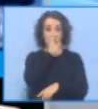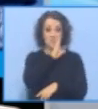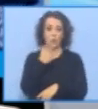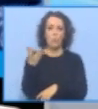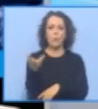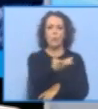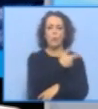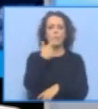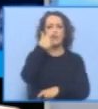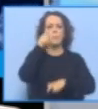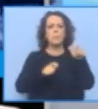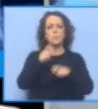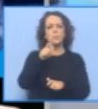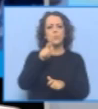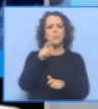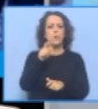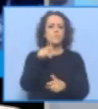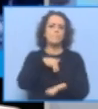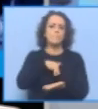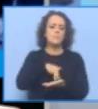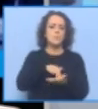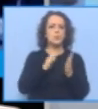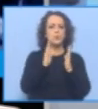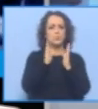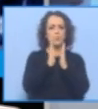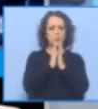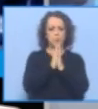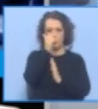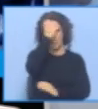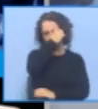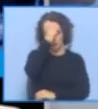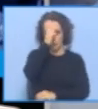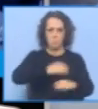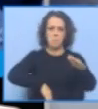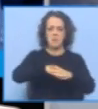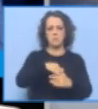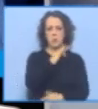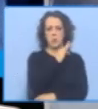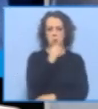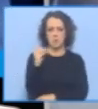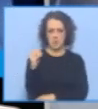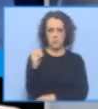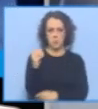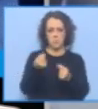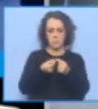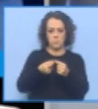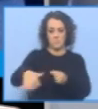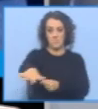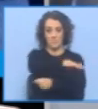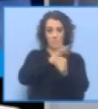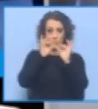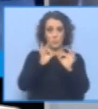nas Eucaristias semanalmente, ao domingo, teremos umas 400 no máximo, e vivem ali no território da paróquia 16